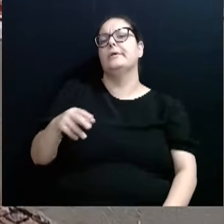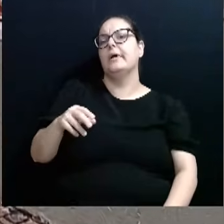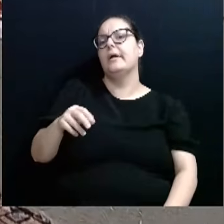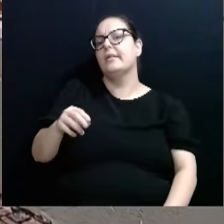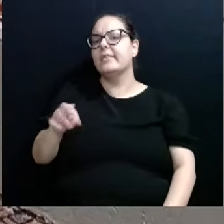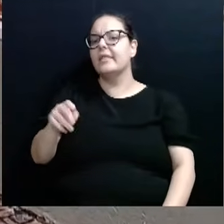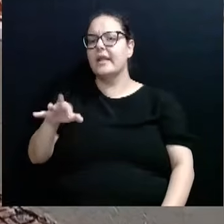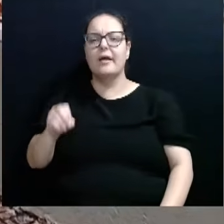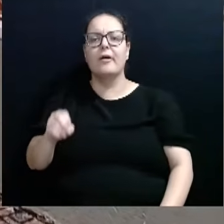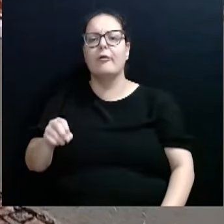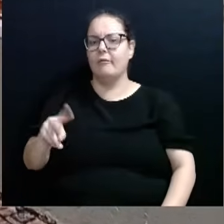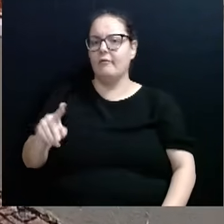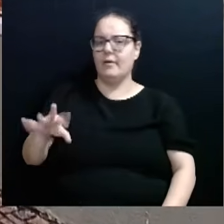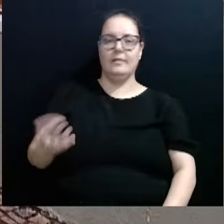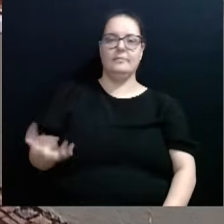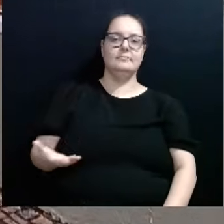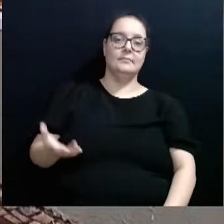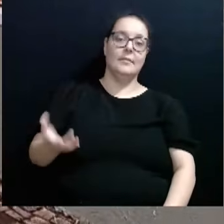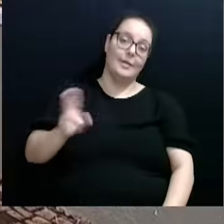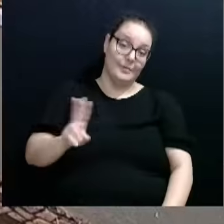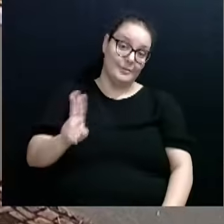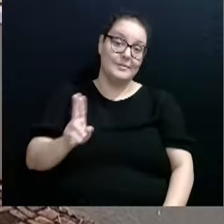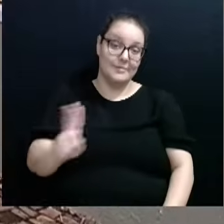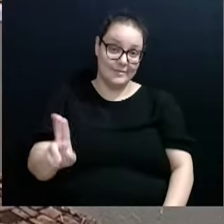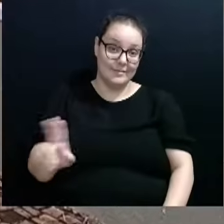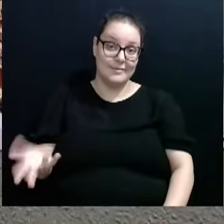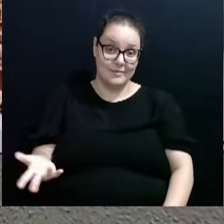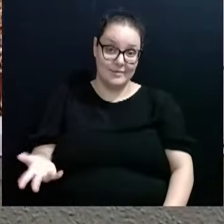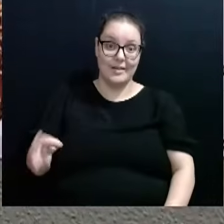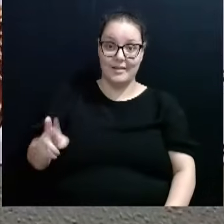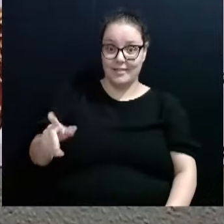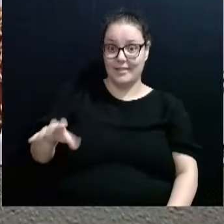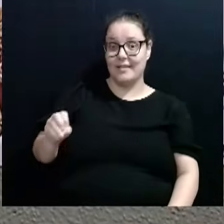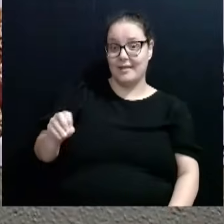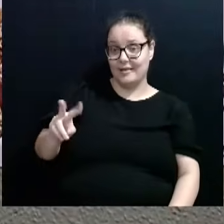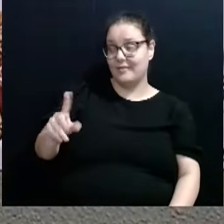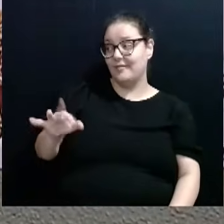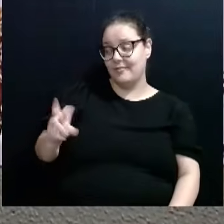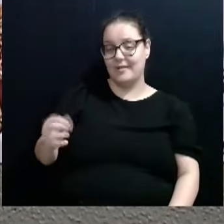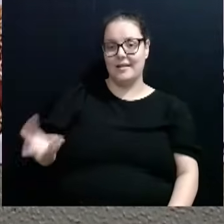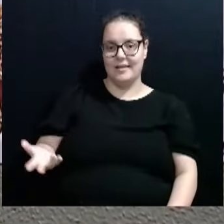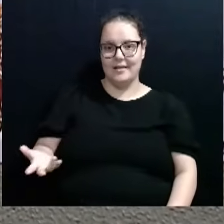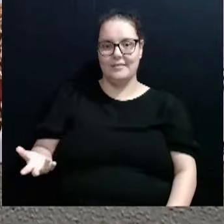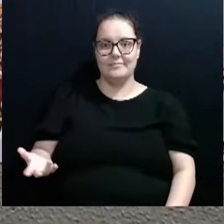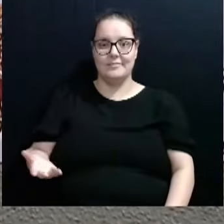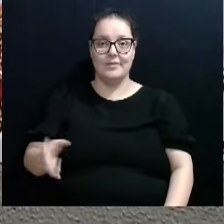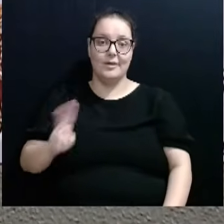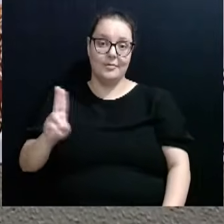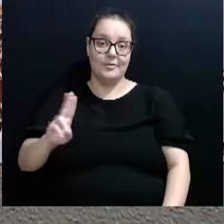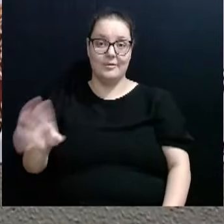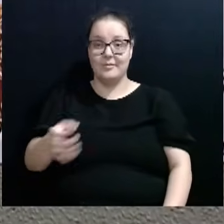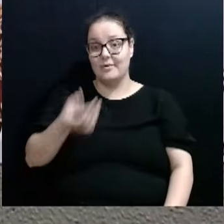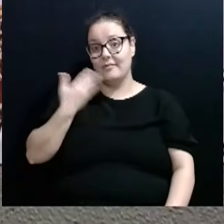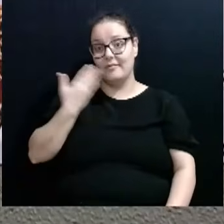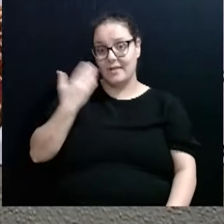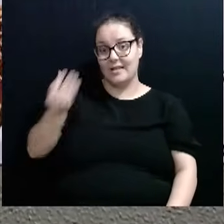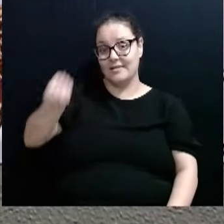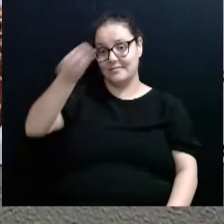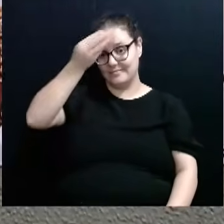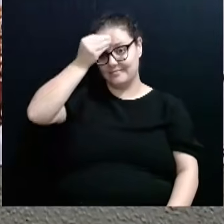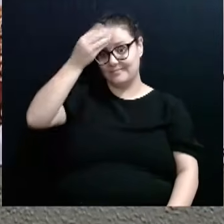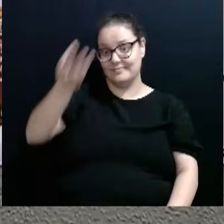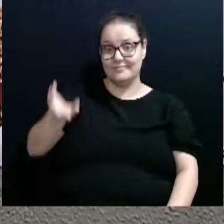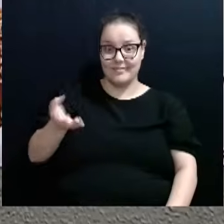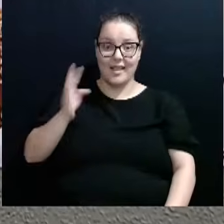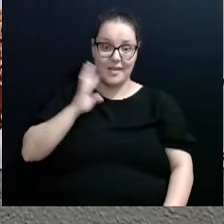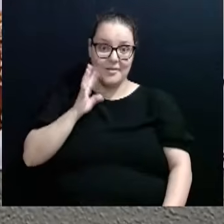a gente acabou usando isso como o nome da loja. É um nome fácil de guardar, a gente achou bem interessante, de boa